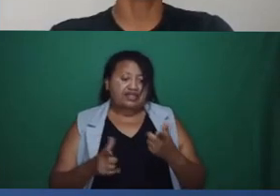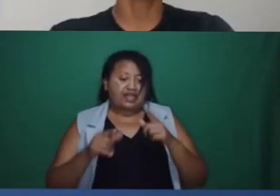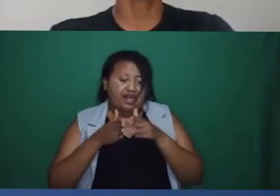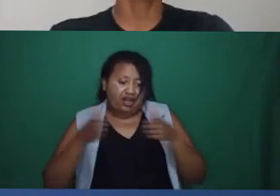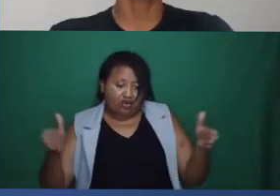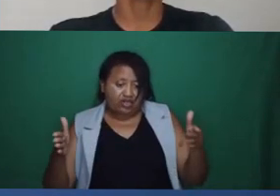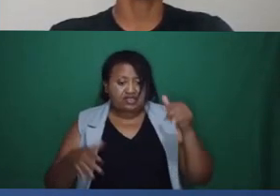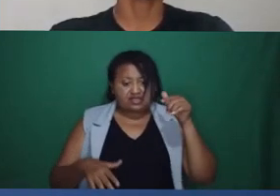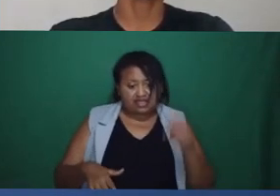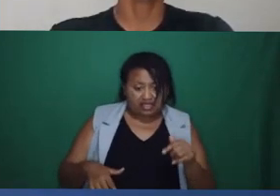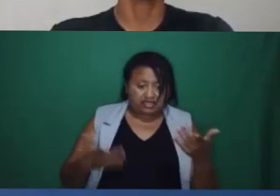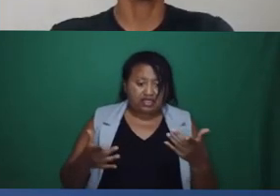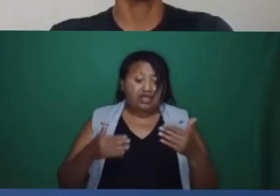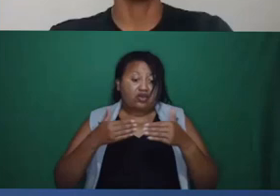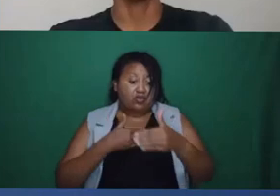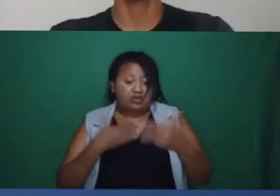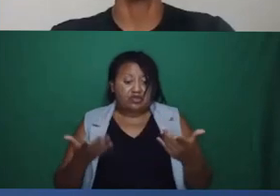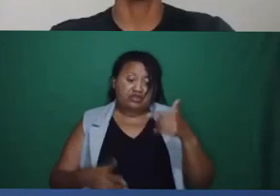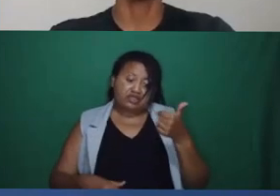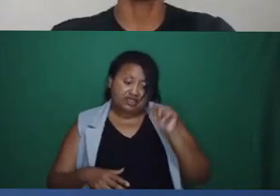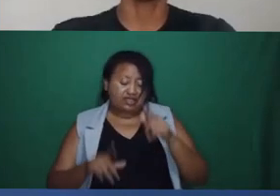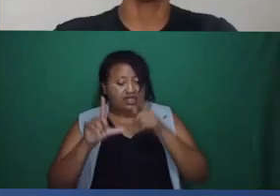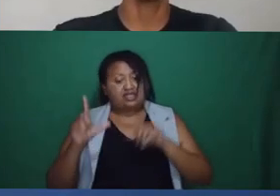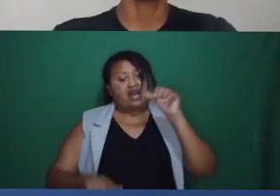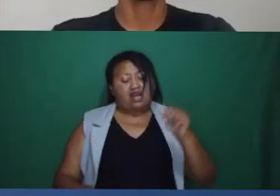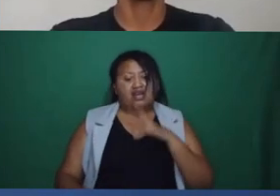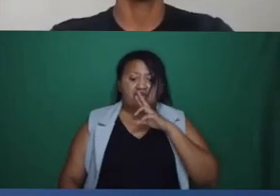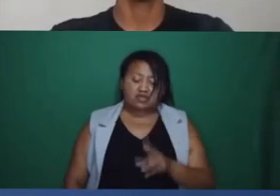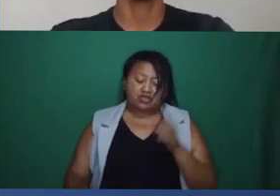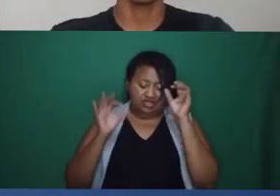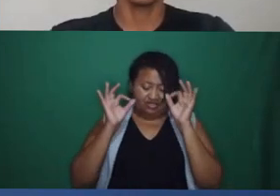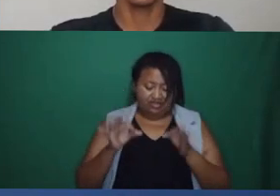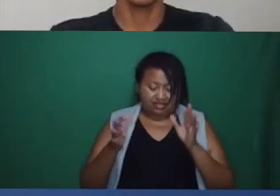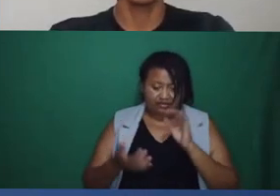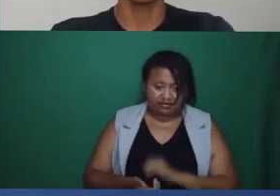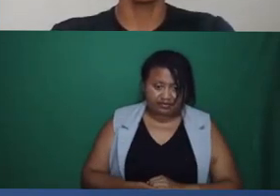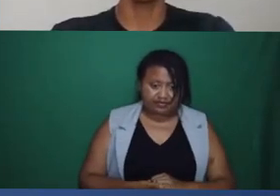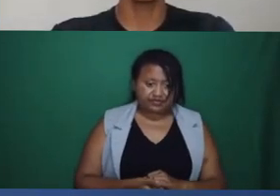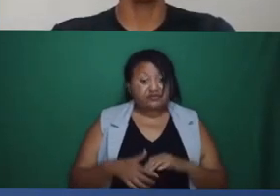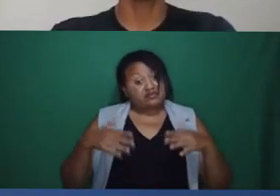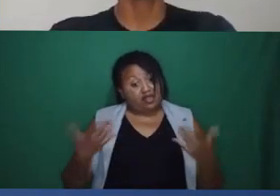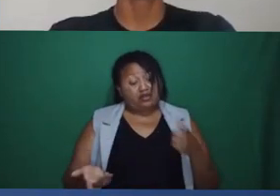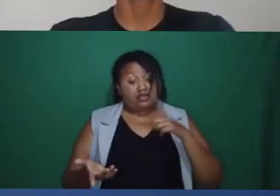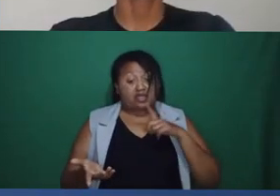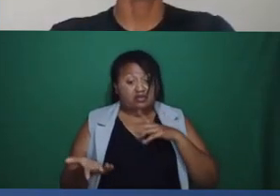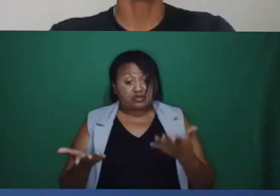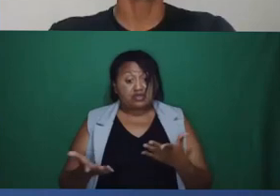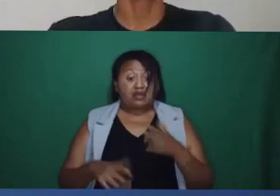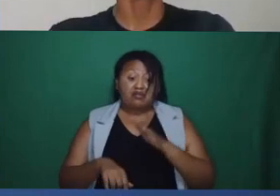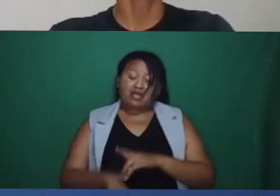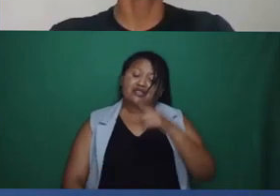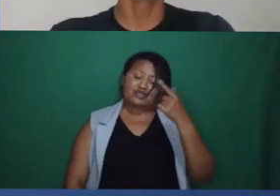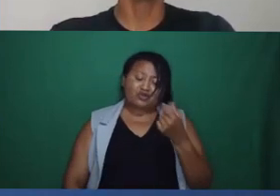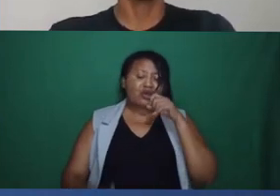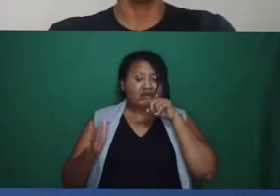comprimento 17 letra A seria a nossa resposta Então temos aí mais uma